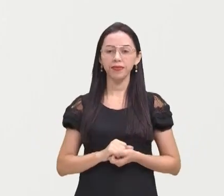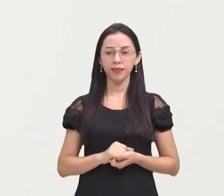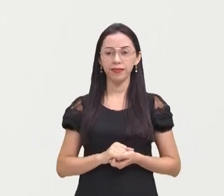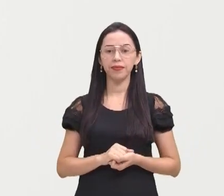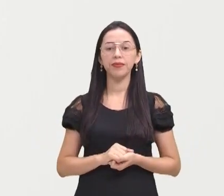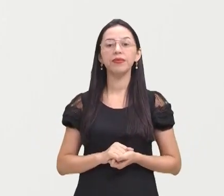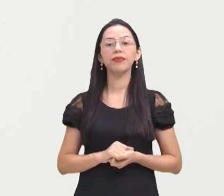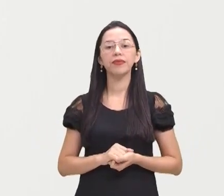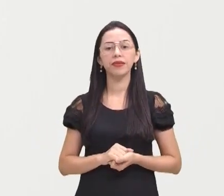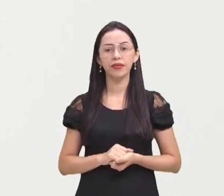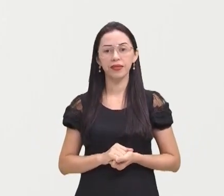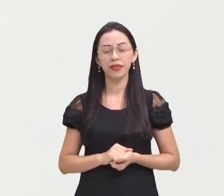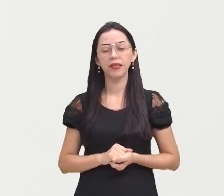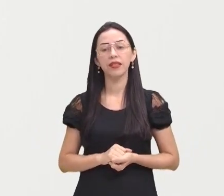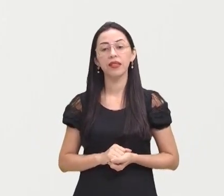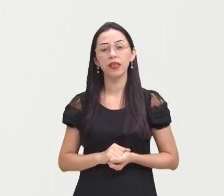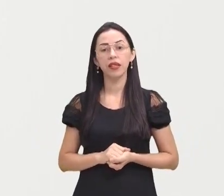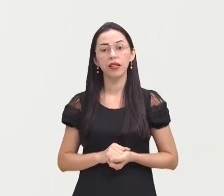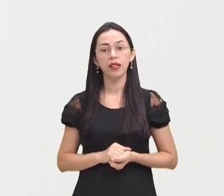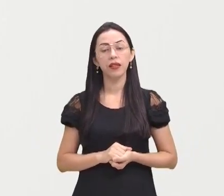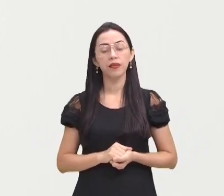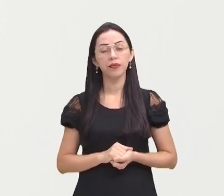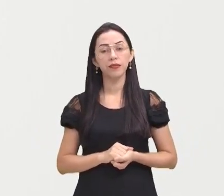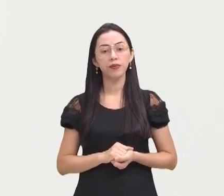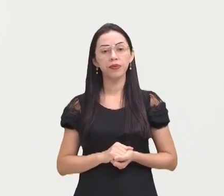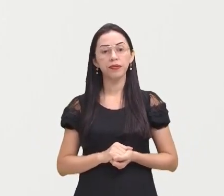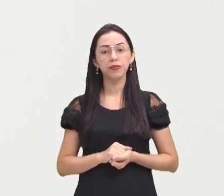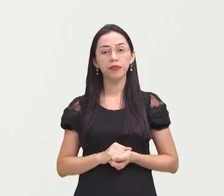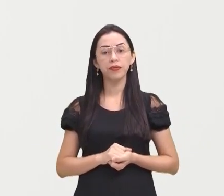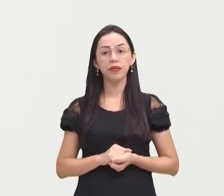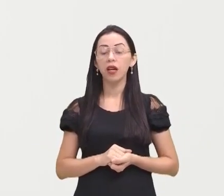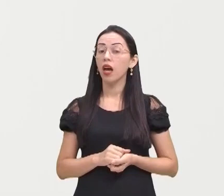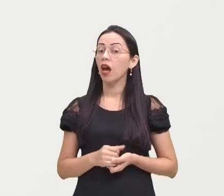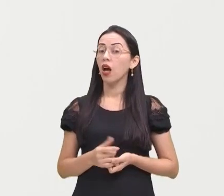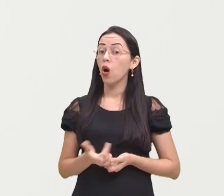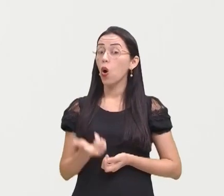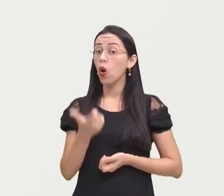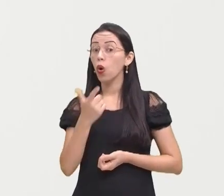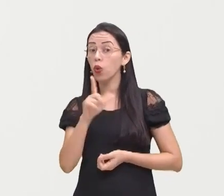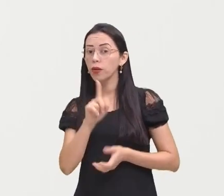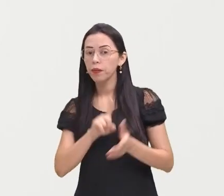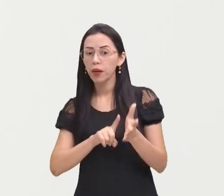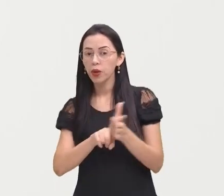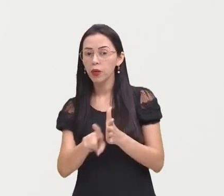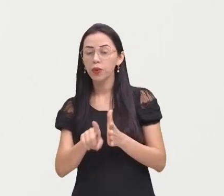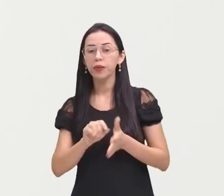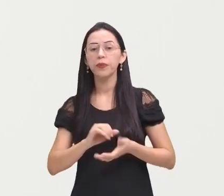a rede. O que mais, crianças? Vamos investigar agora mais um pouquinho.